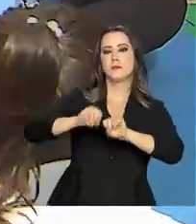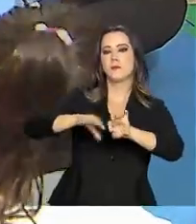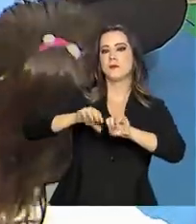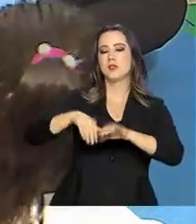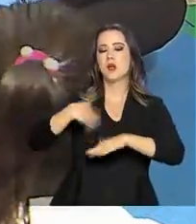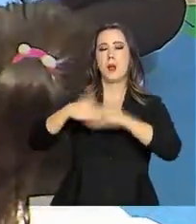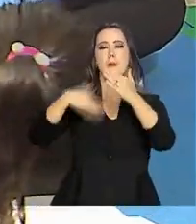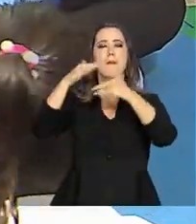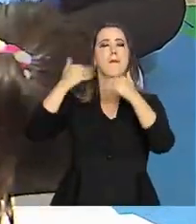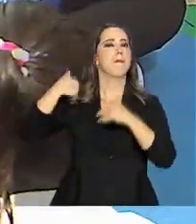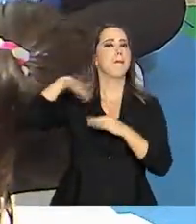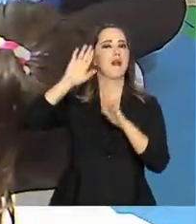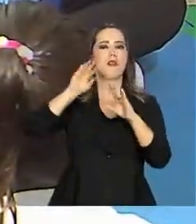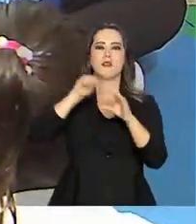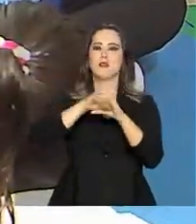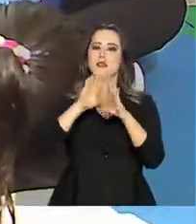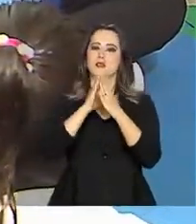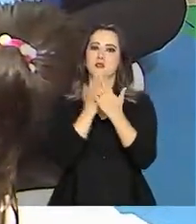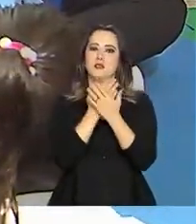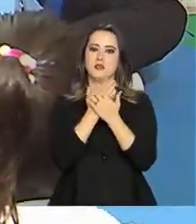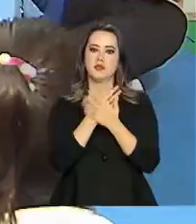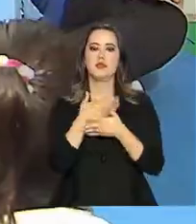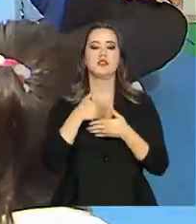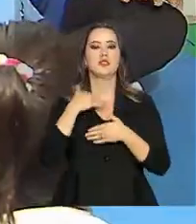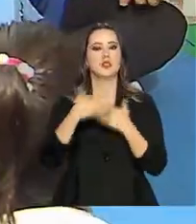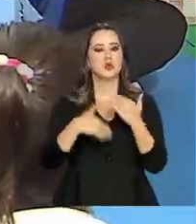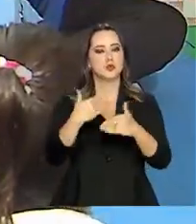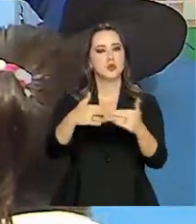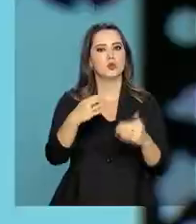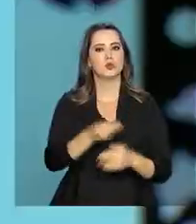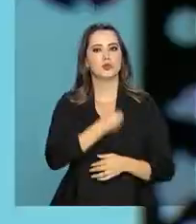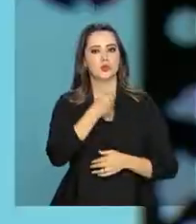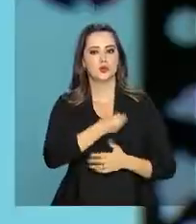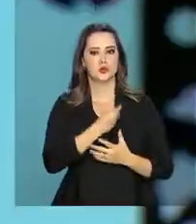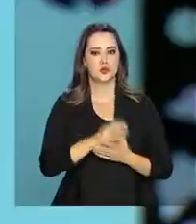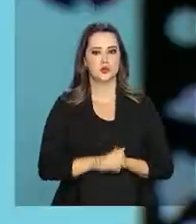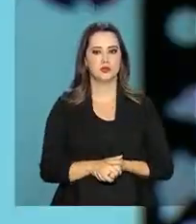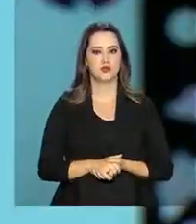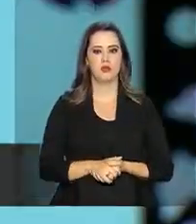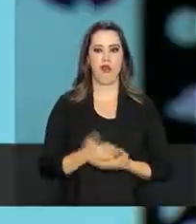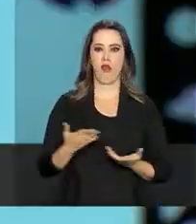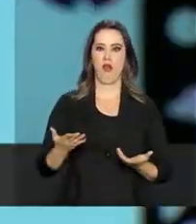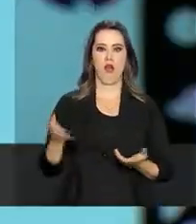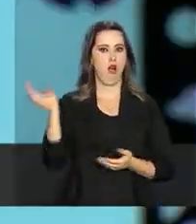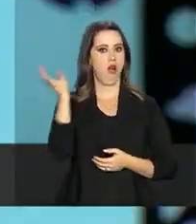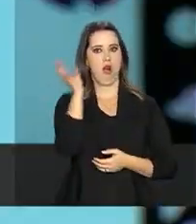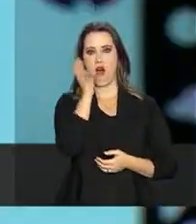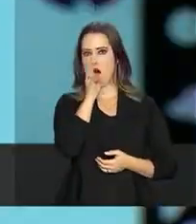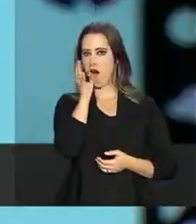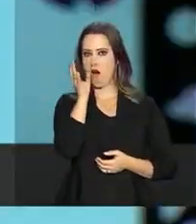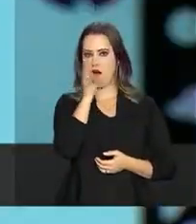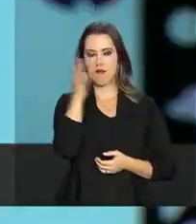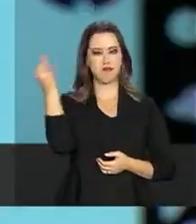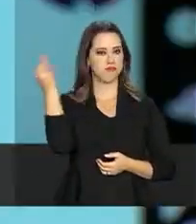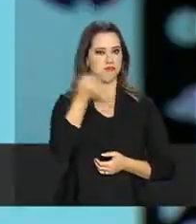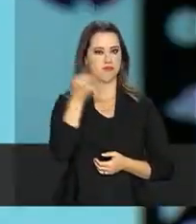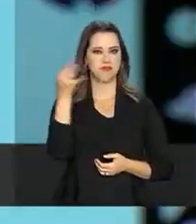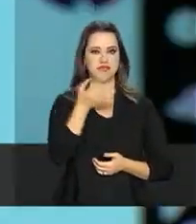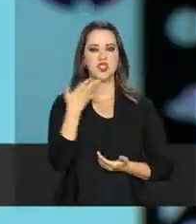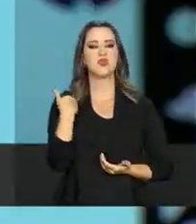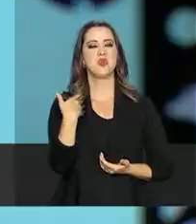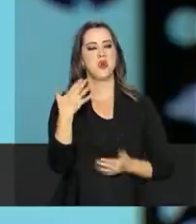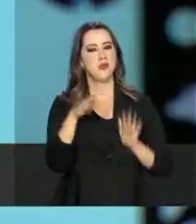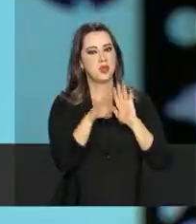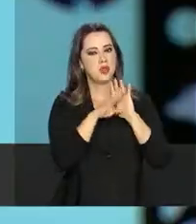vai além da sala de aula e elevado por toda a vida nosso que projeto maravilhoso olha o que a gente pensava